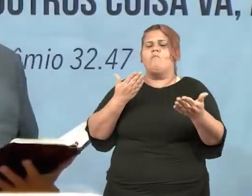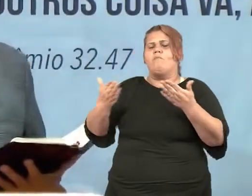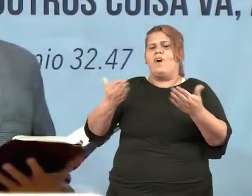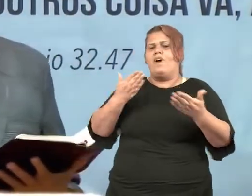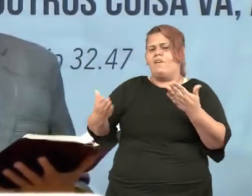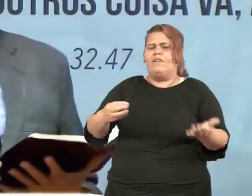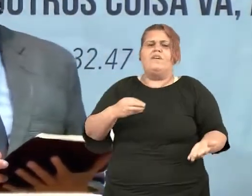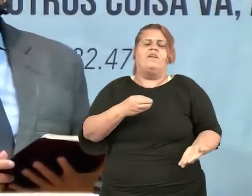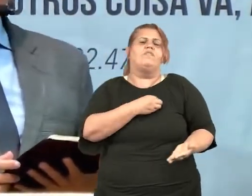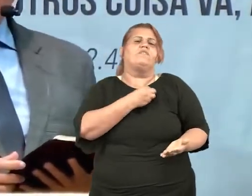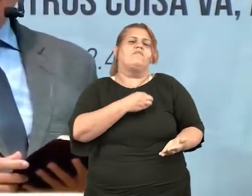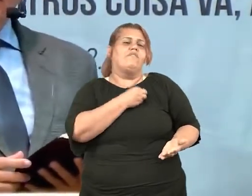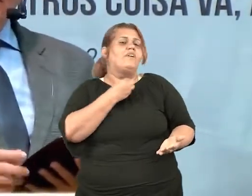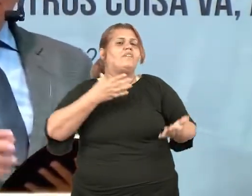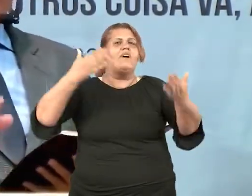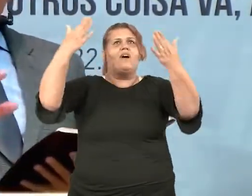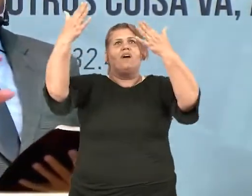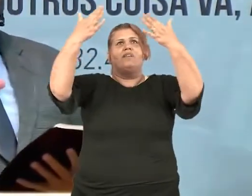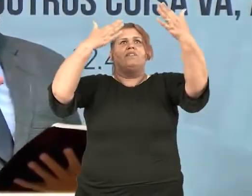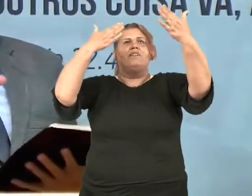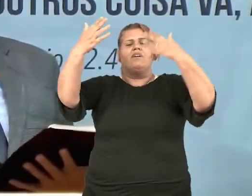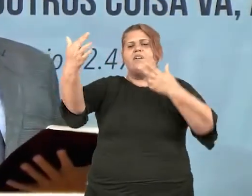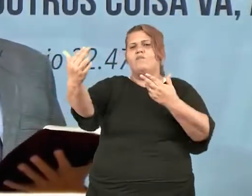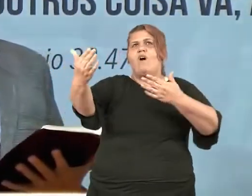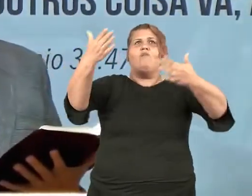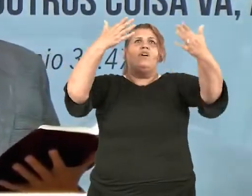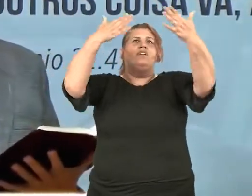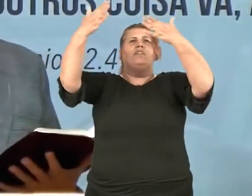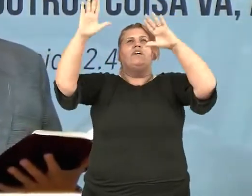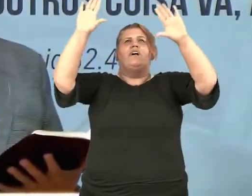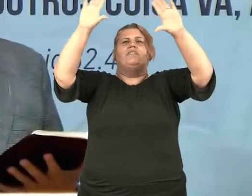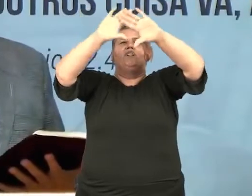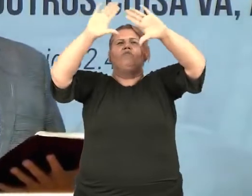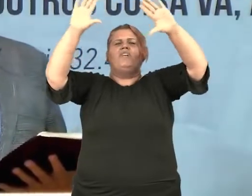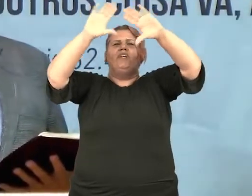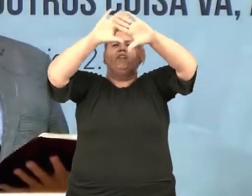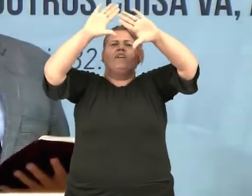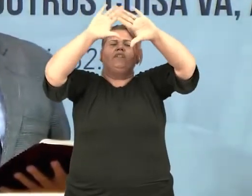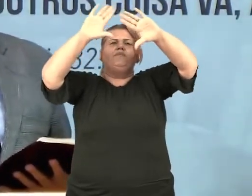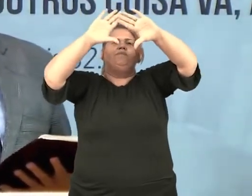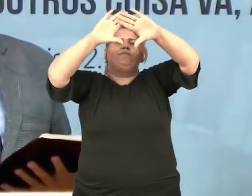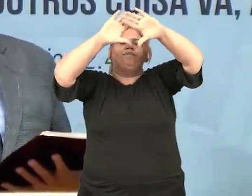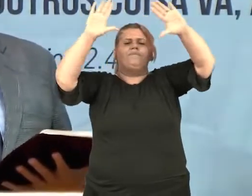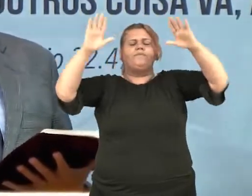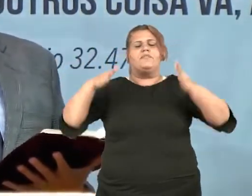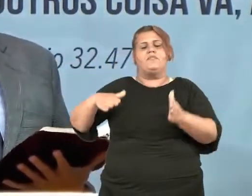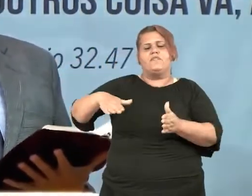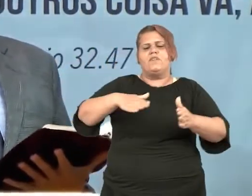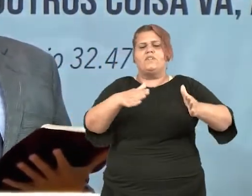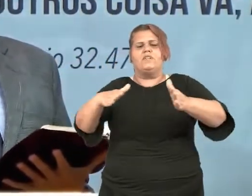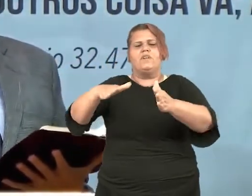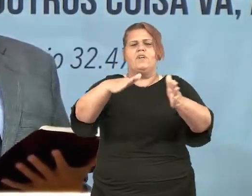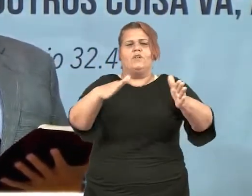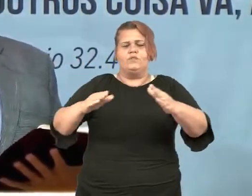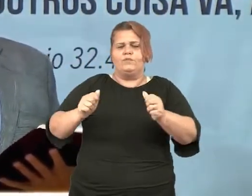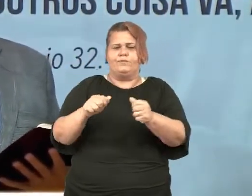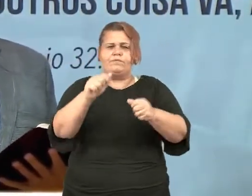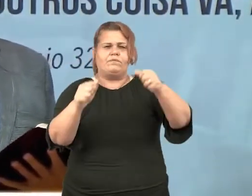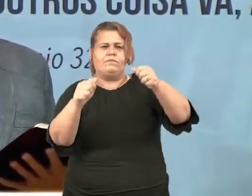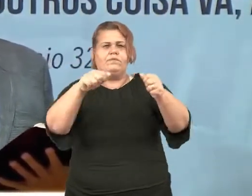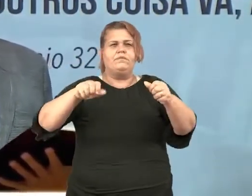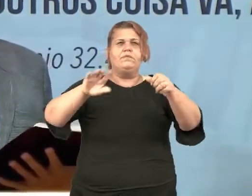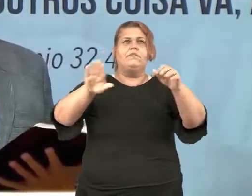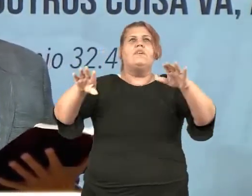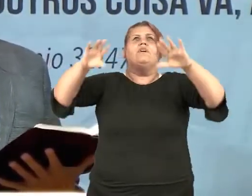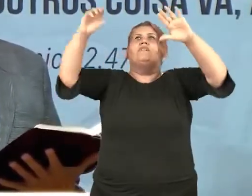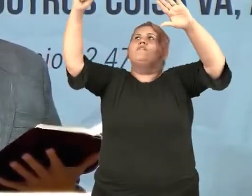neblina. E você às vezes está andando por uma estrada e tem uma neblina de manhãzinha, daqui a pouquinho